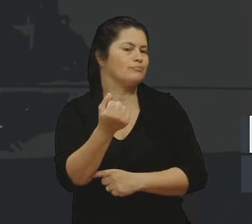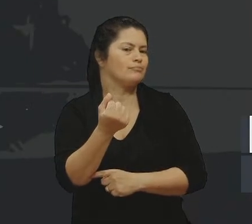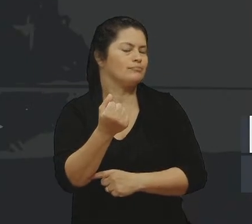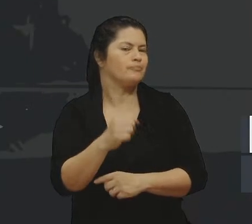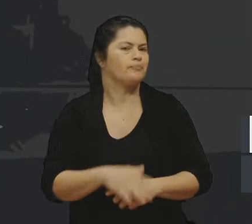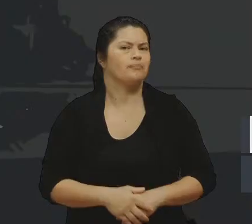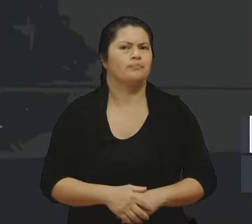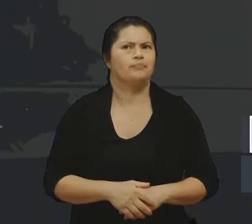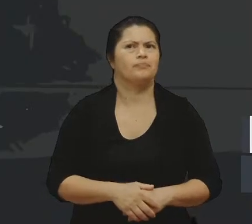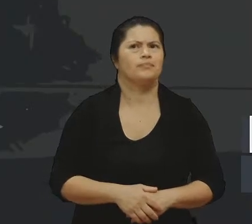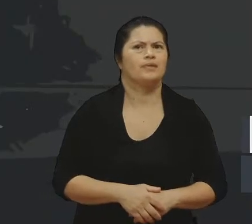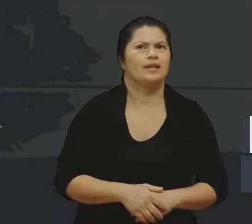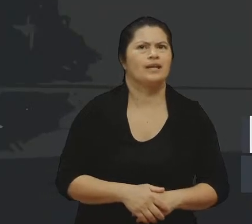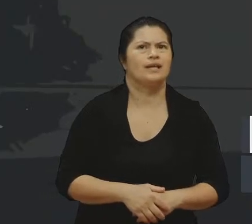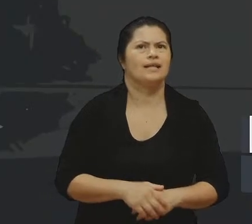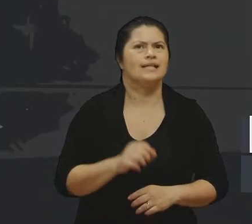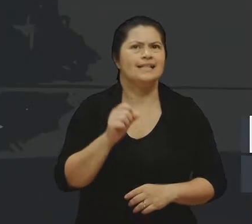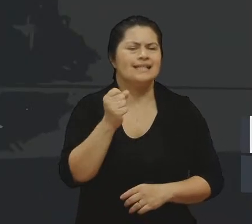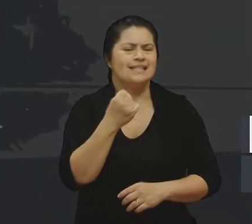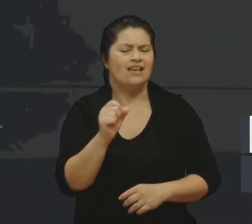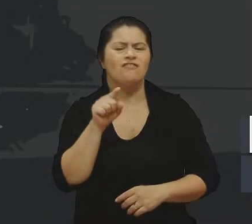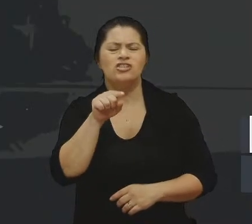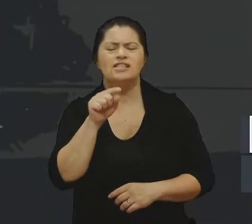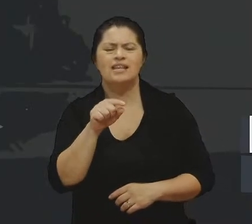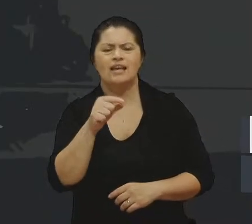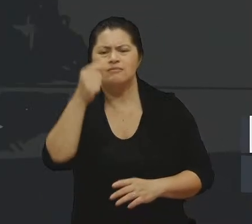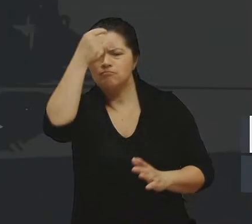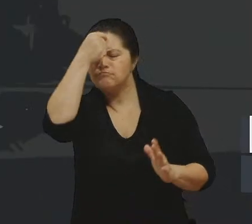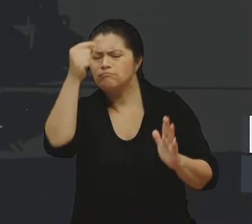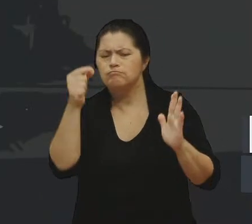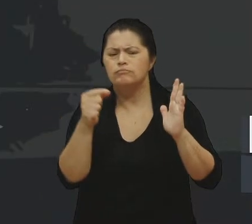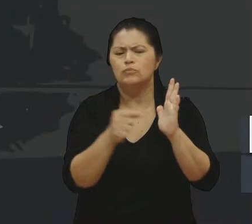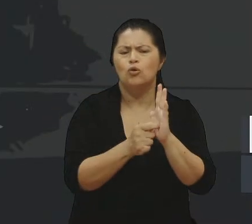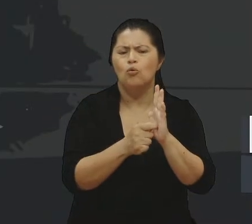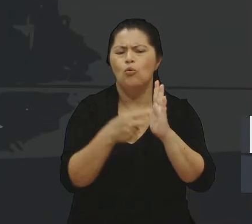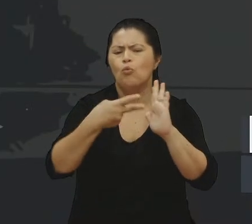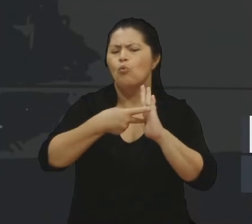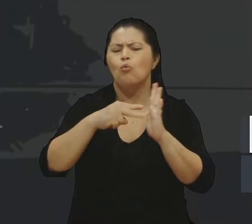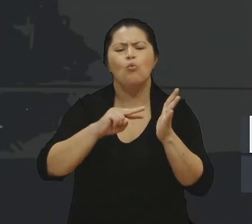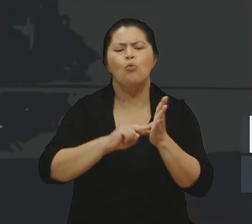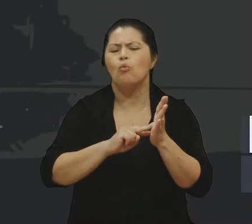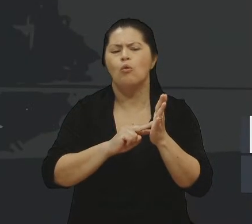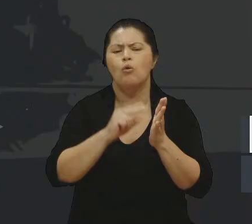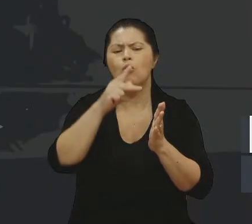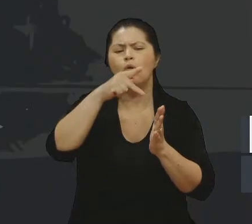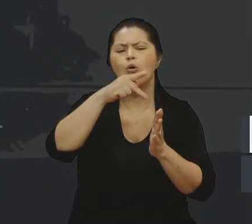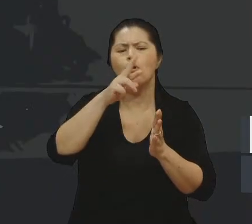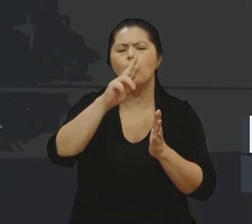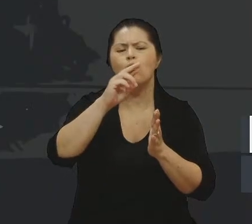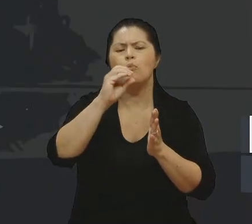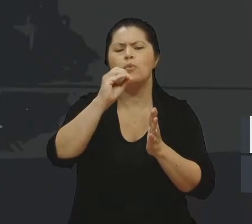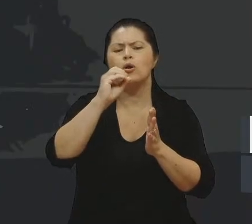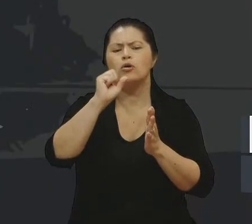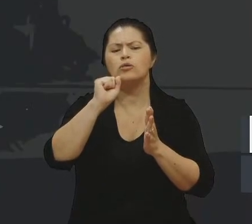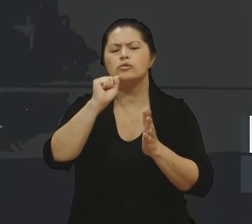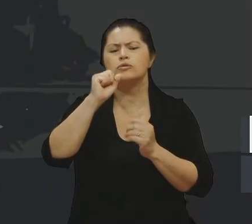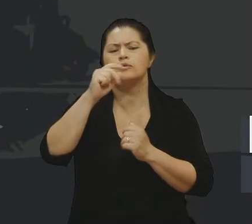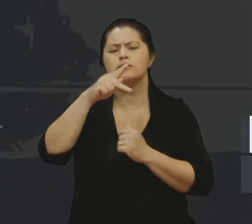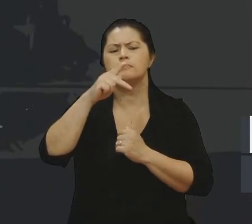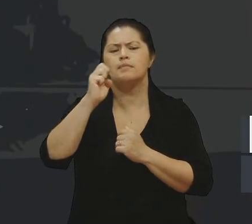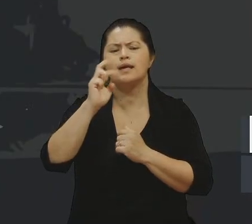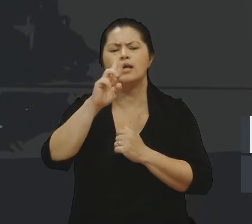um Google agora, ou se você pedir para o ChatGPT qual é a tradução de próspero, você vai ver que ele vai te dizer exatamente aquilo ali. Ó. Em